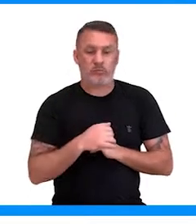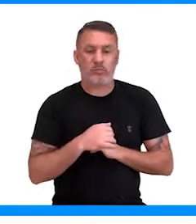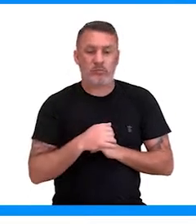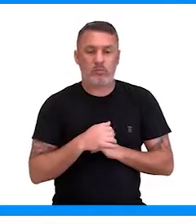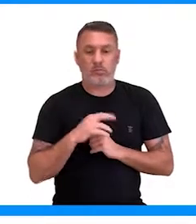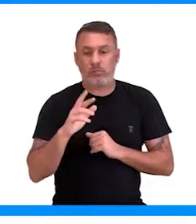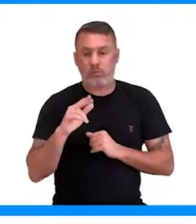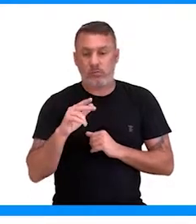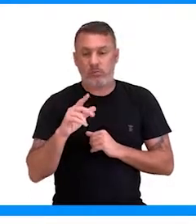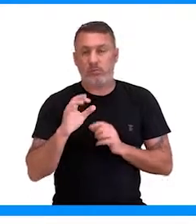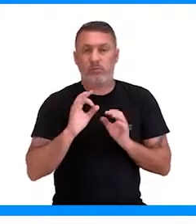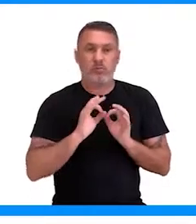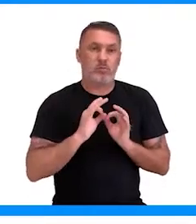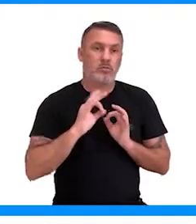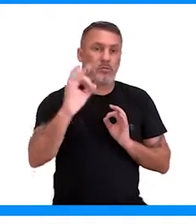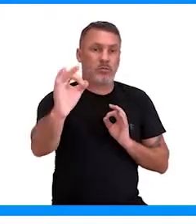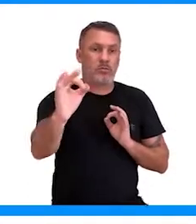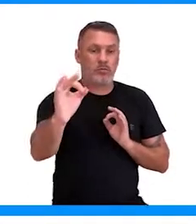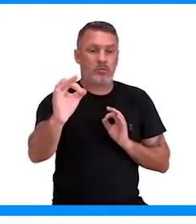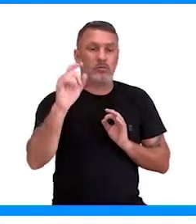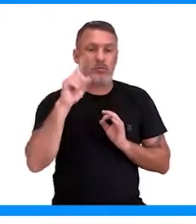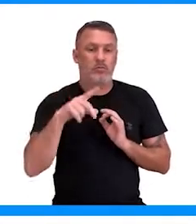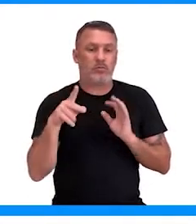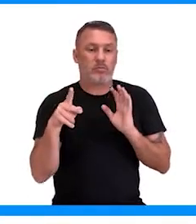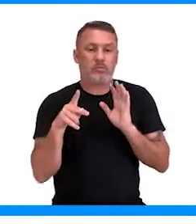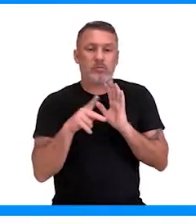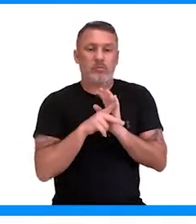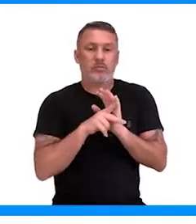25.000 de alcance